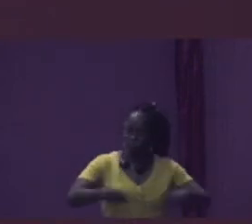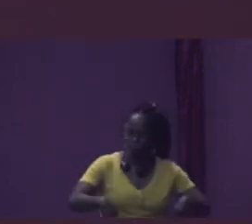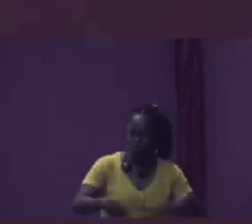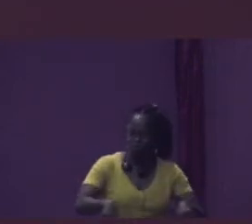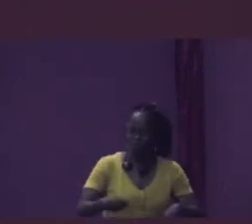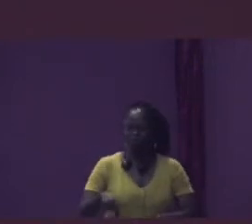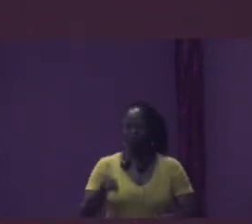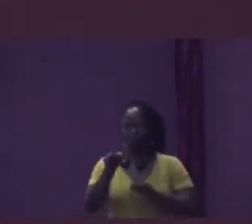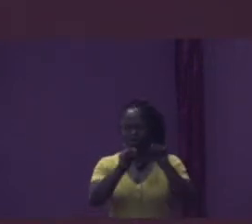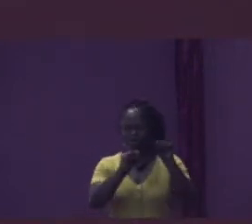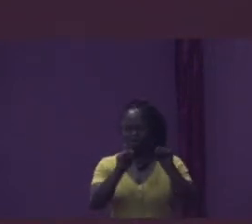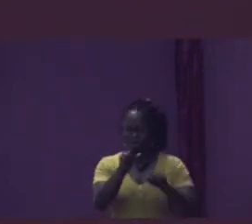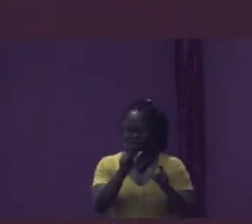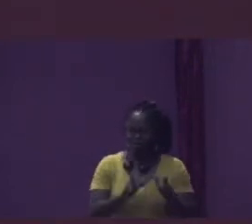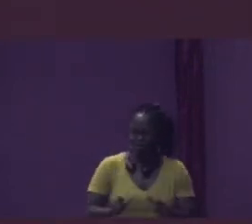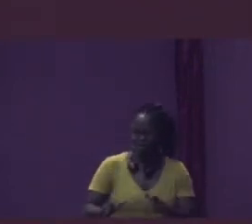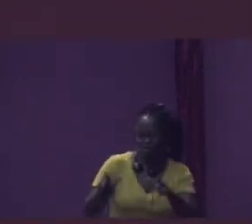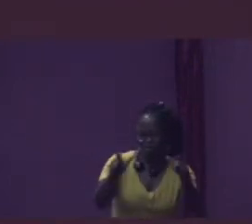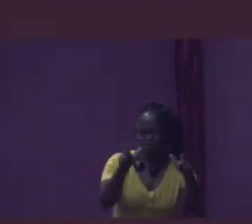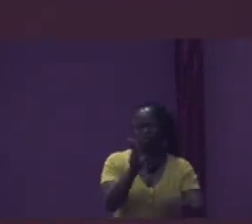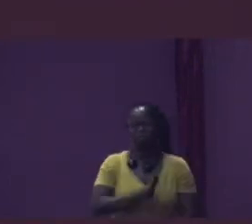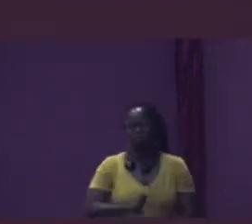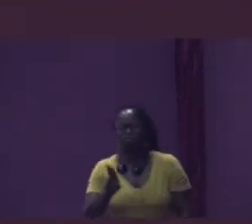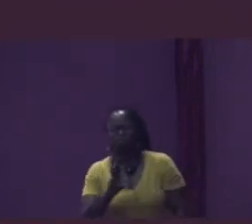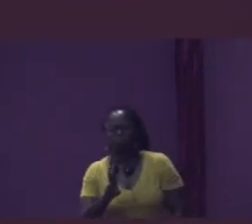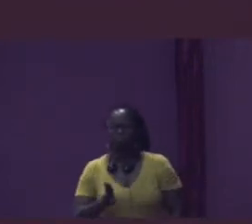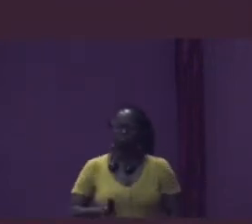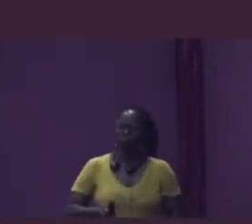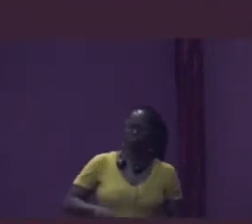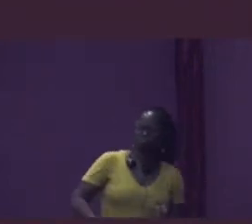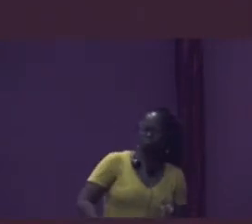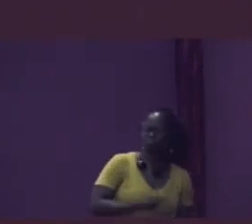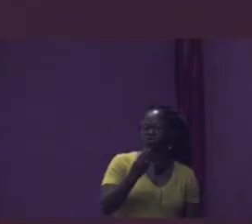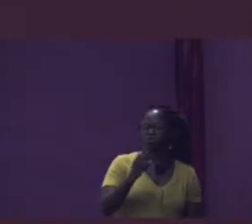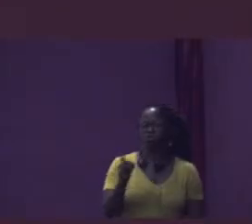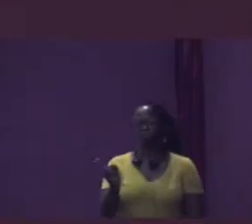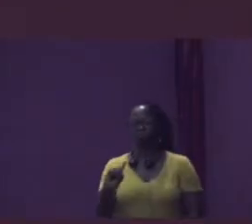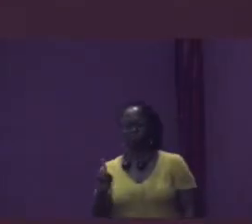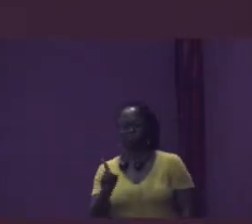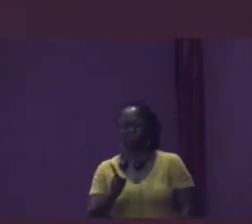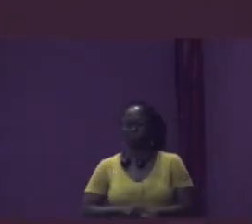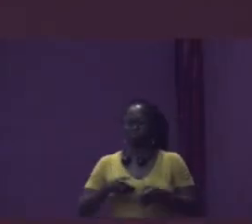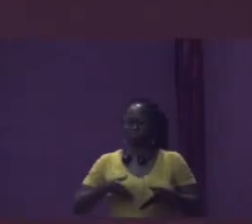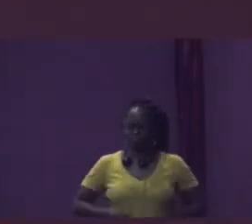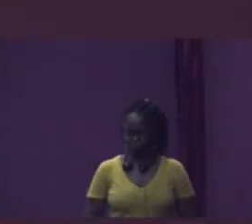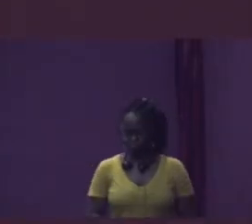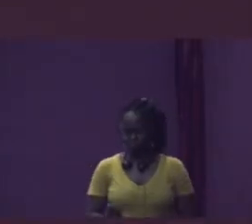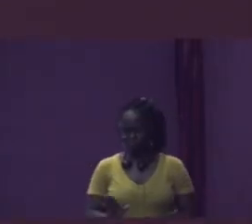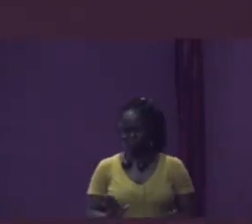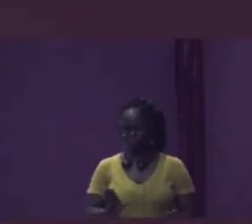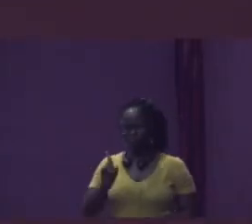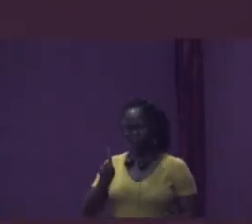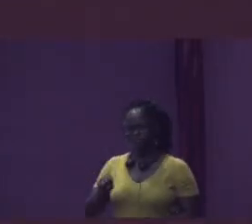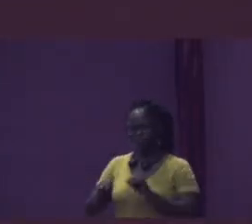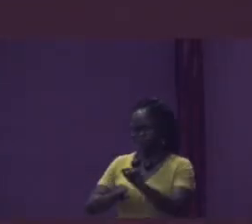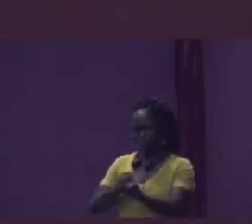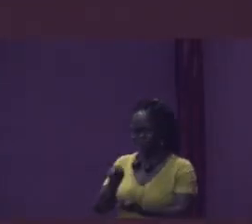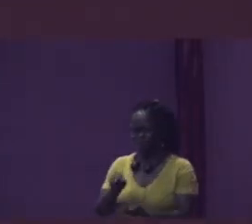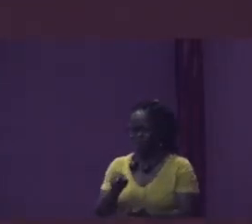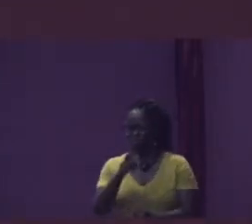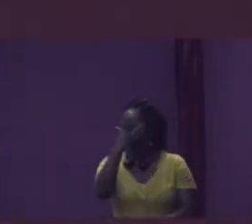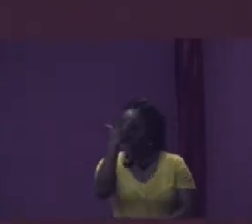que definirão a utilização ou não do procedimento cirúrgico nos nascimentos, fazendo o fiel pender mais